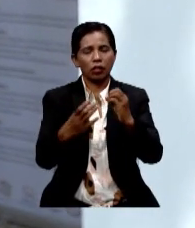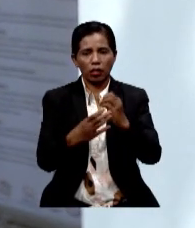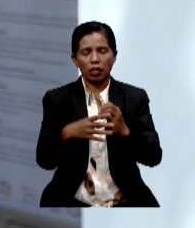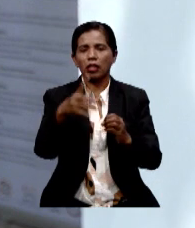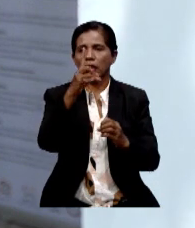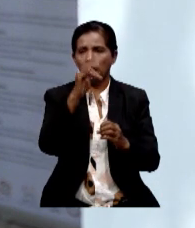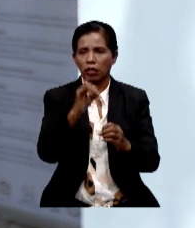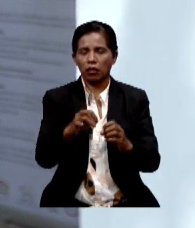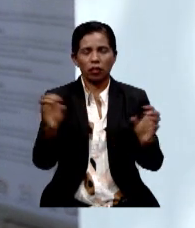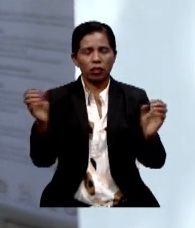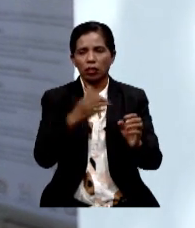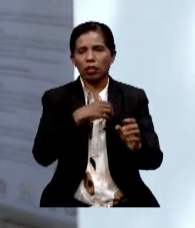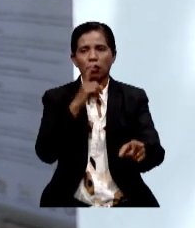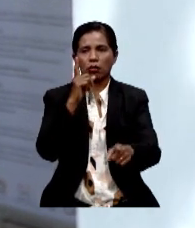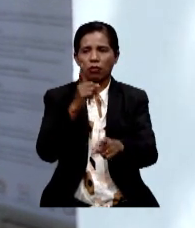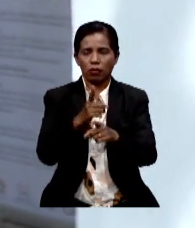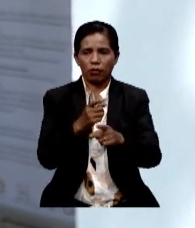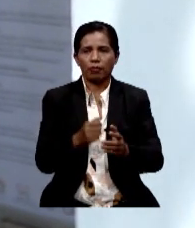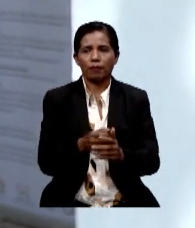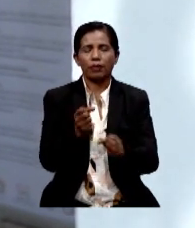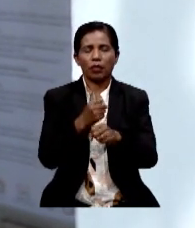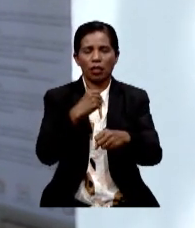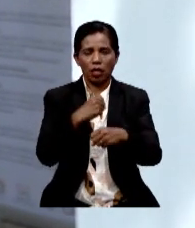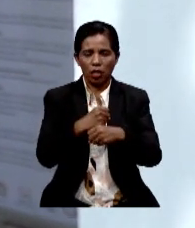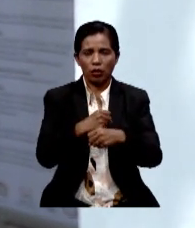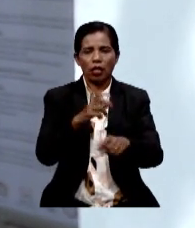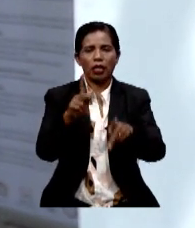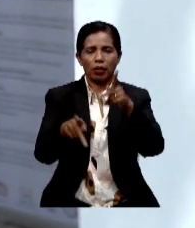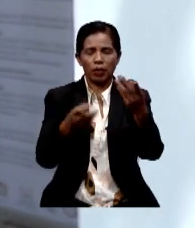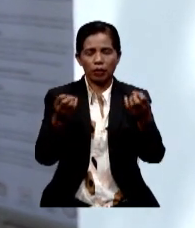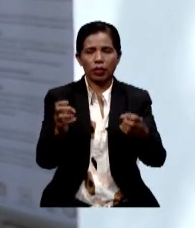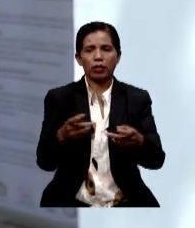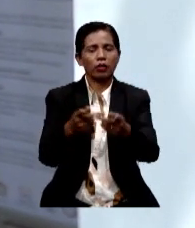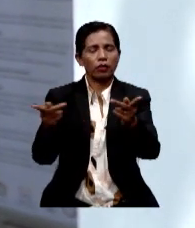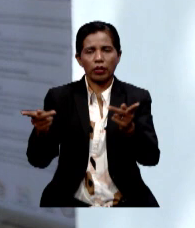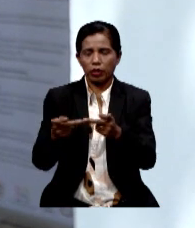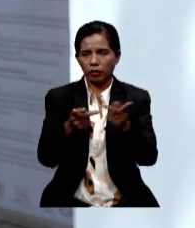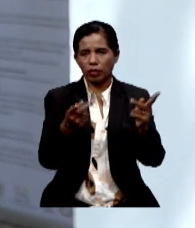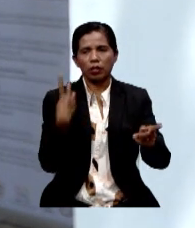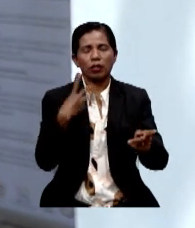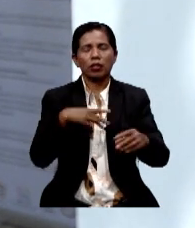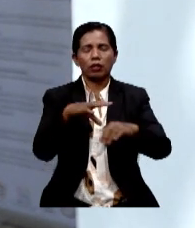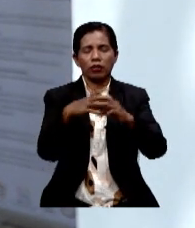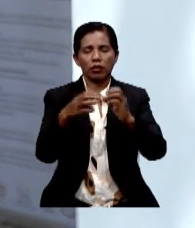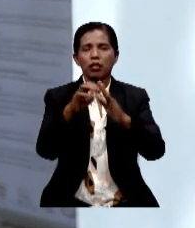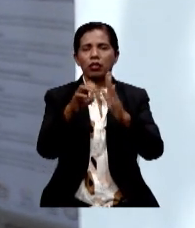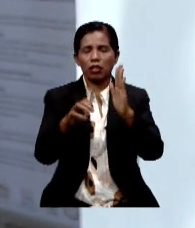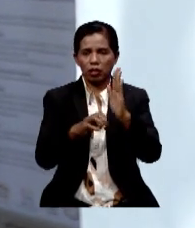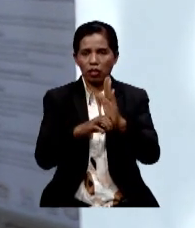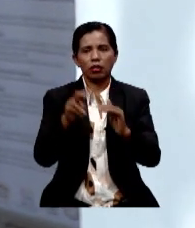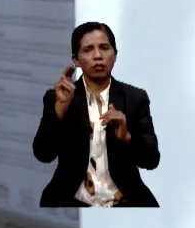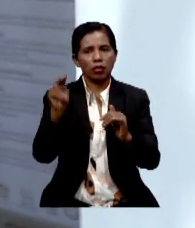dili la claro. Então, halo com que fatin serambe meta de ne propriedade estado